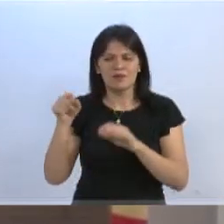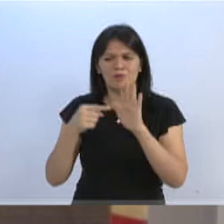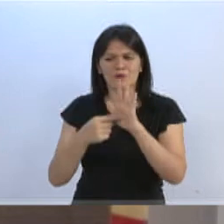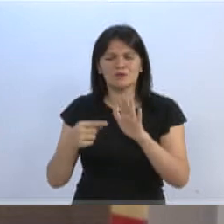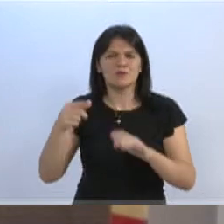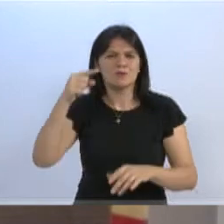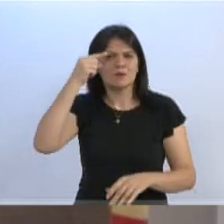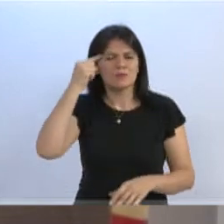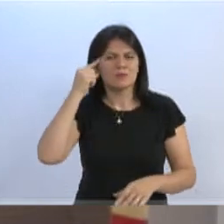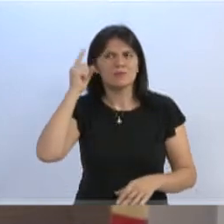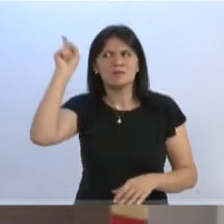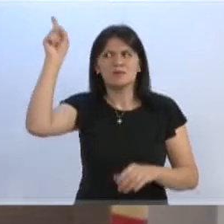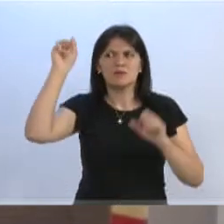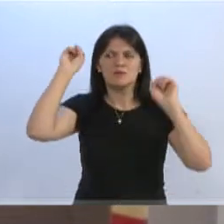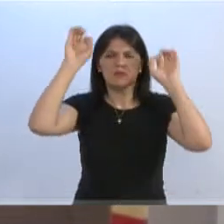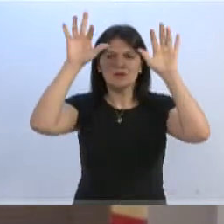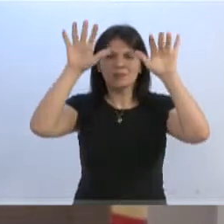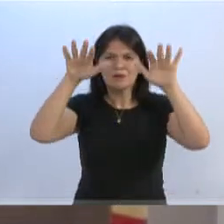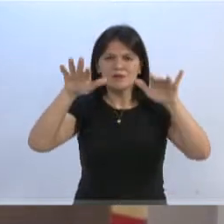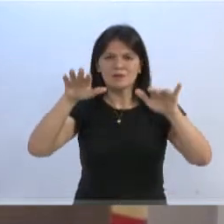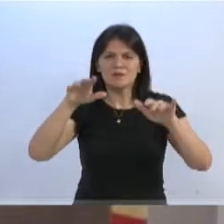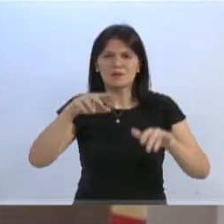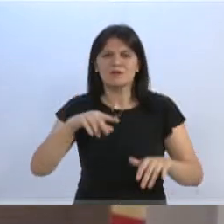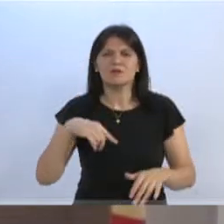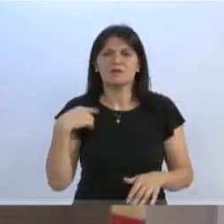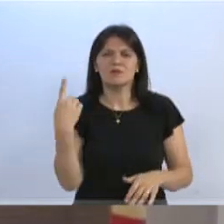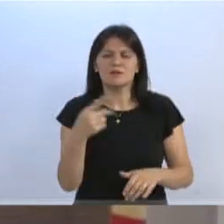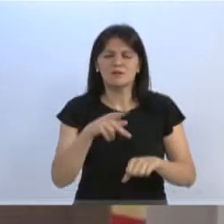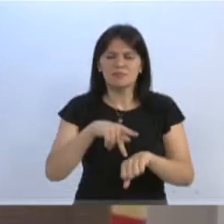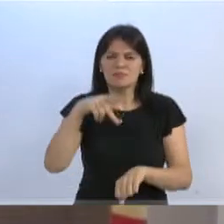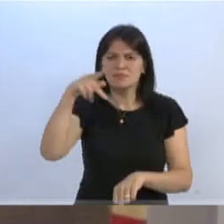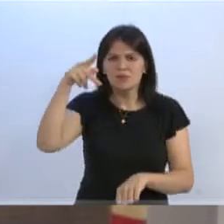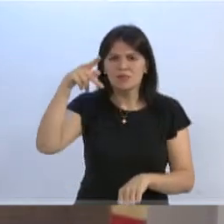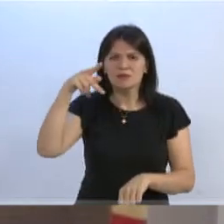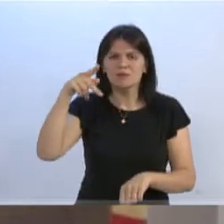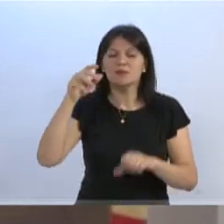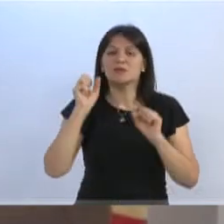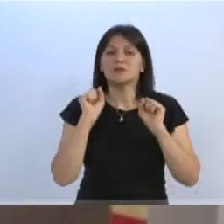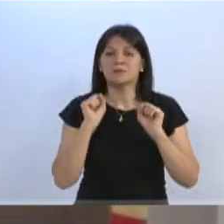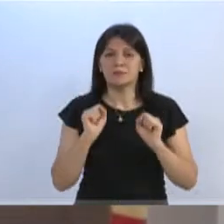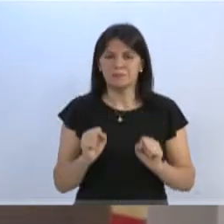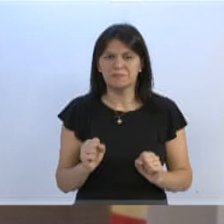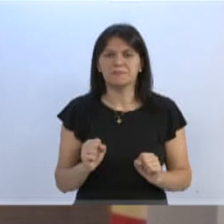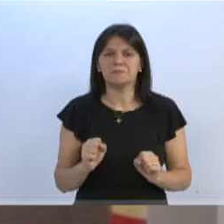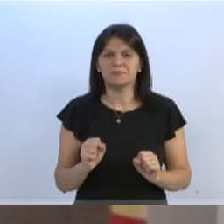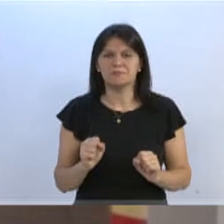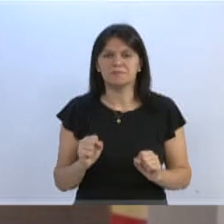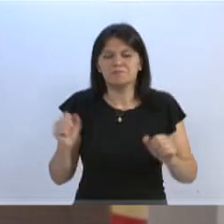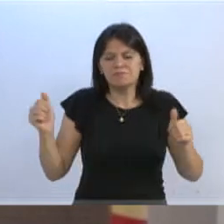Que Deus abençoe a nossa Páscoa e que ela possa